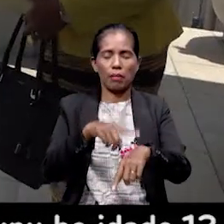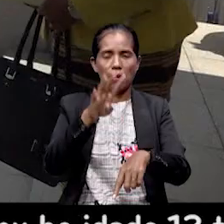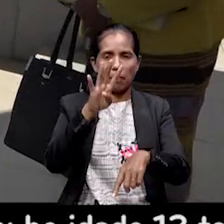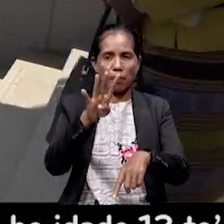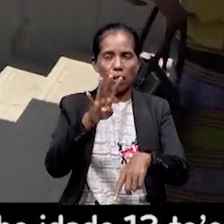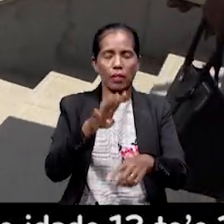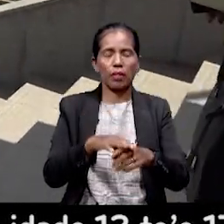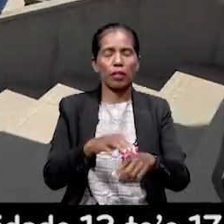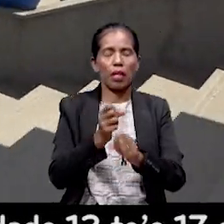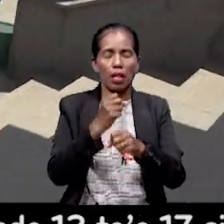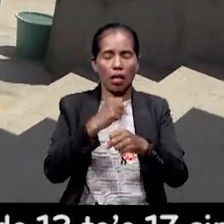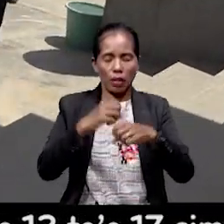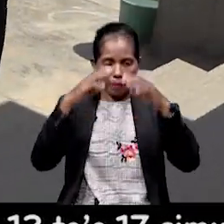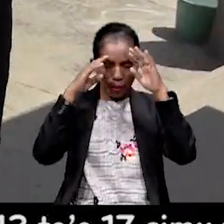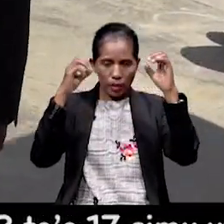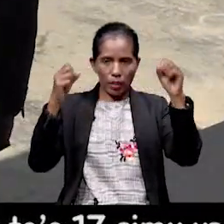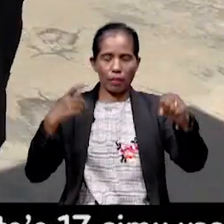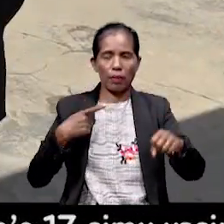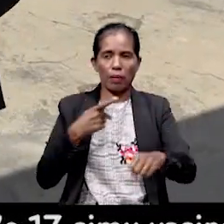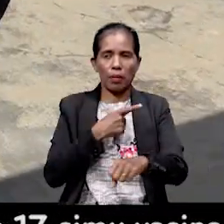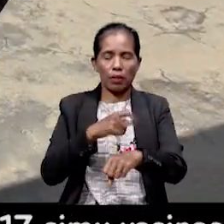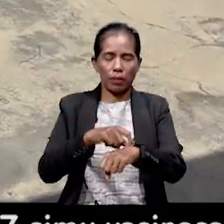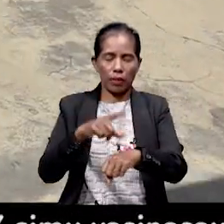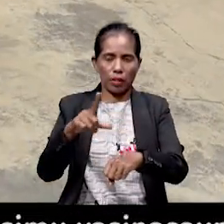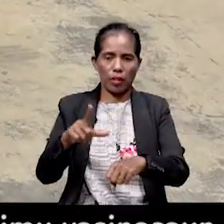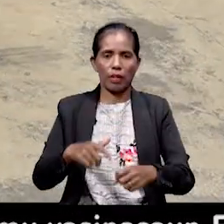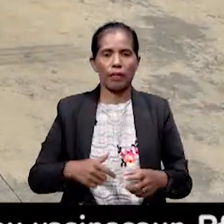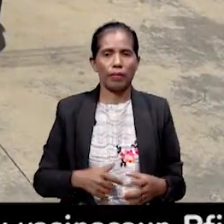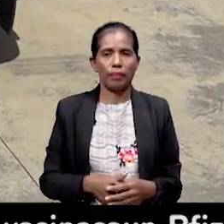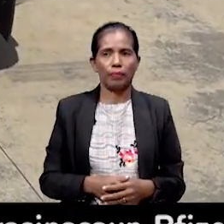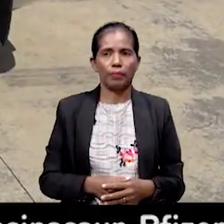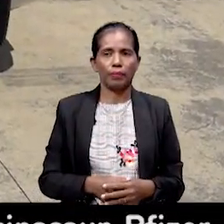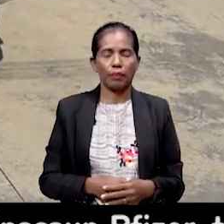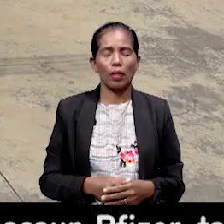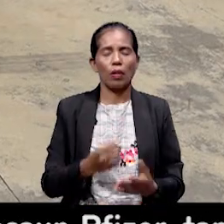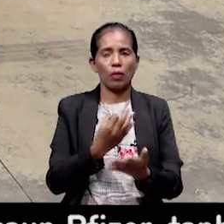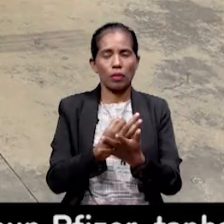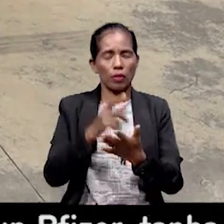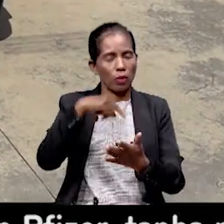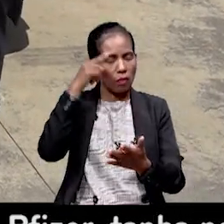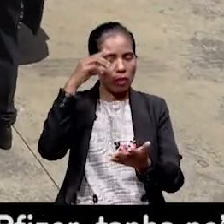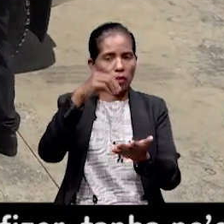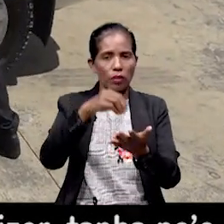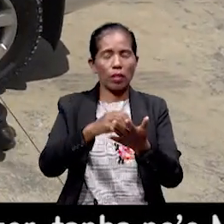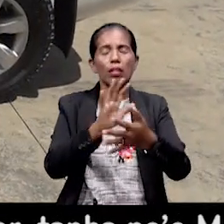se preside o presidente do Parlamento Nacional, Aniceto Guterres. No orçamento nebe governo aloca ba